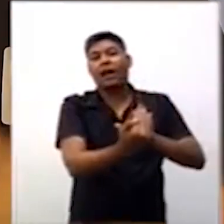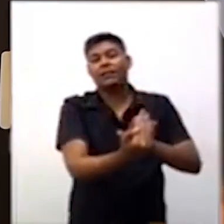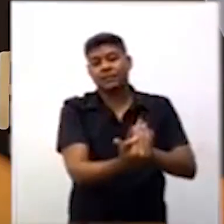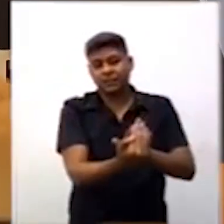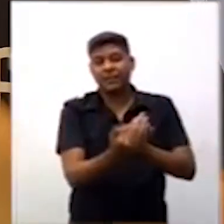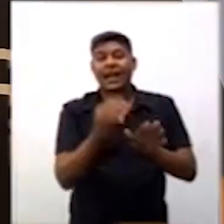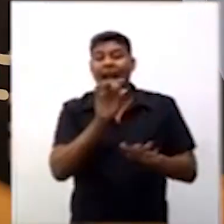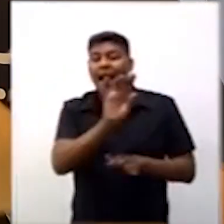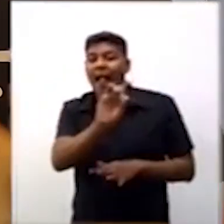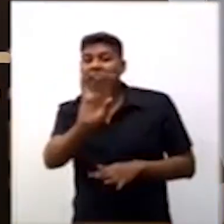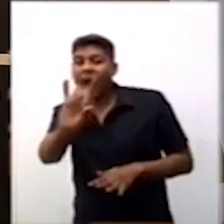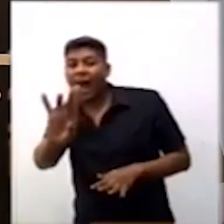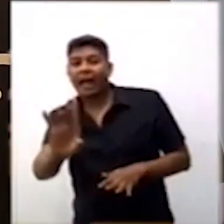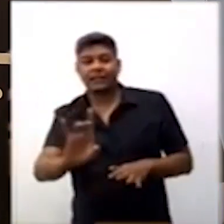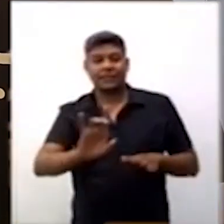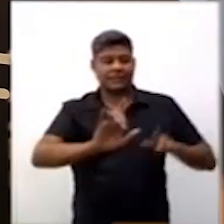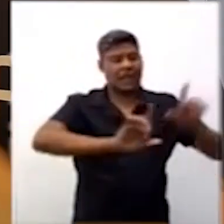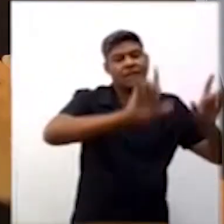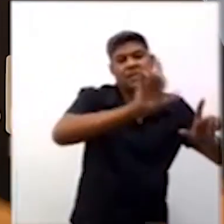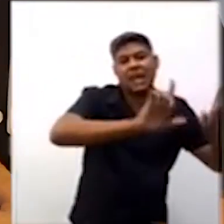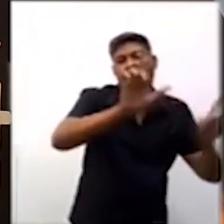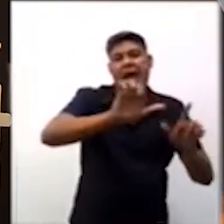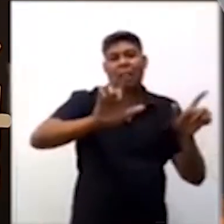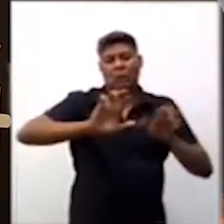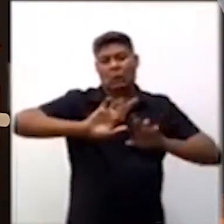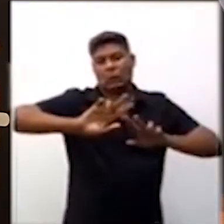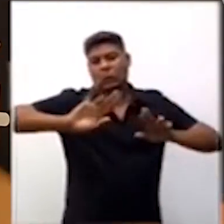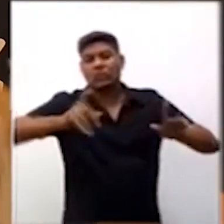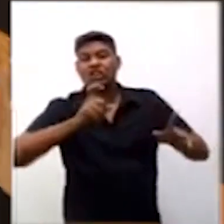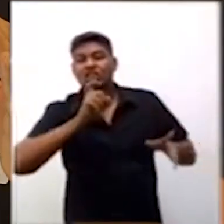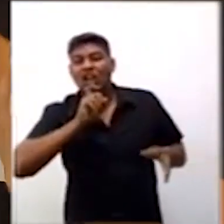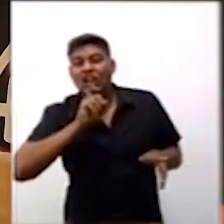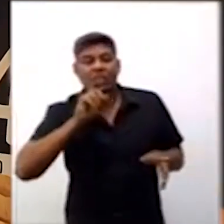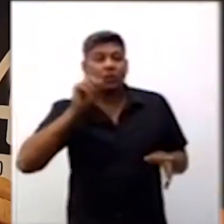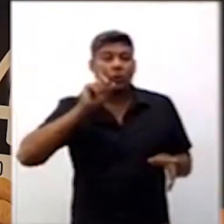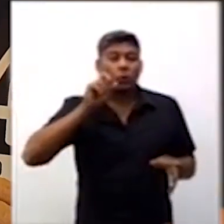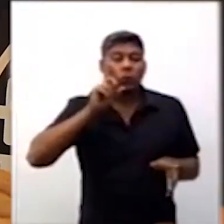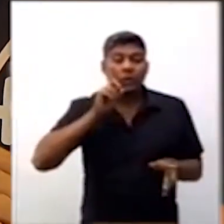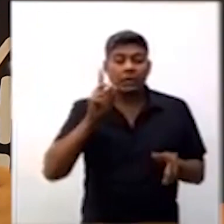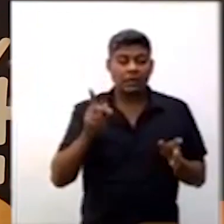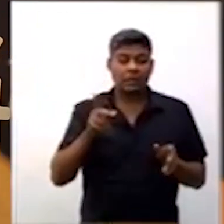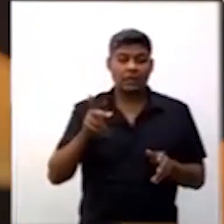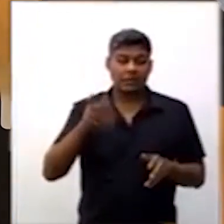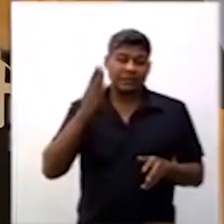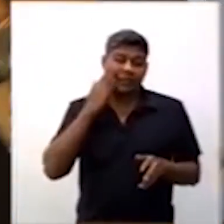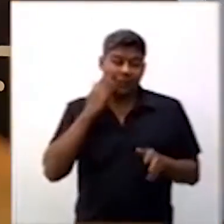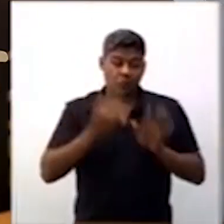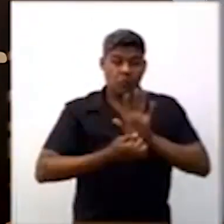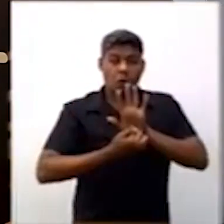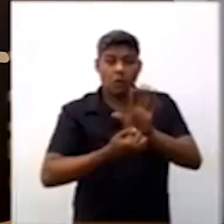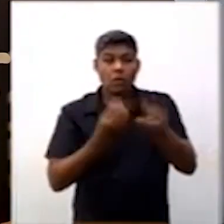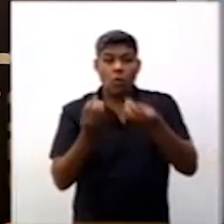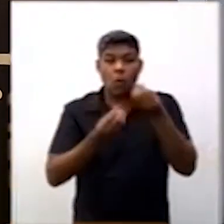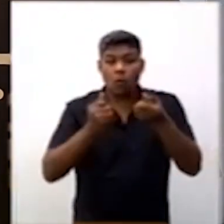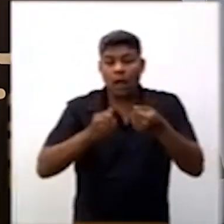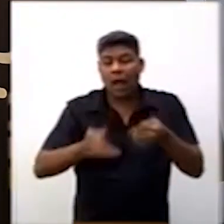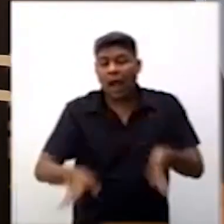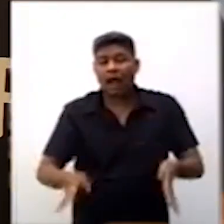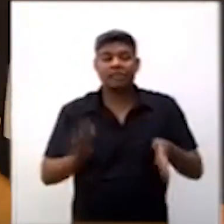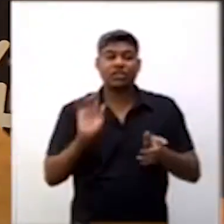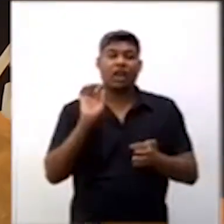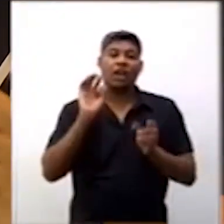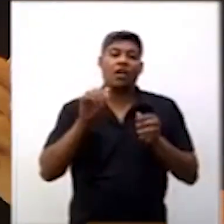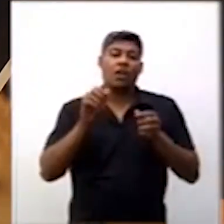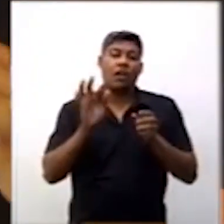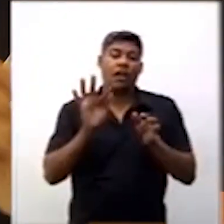com cada aparelho que é ligado no dia a dia, a parte prática que determina o consumo no final. E